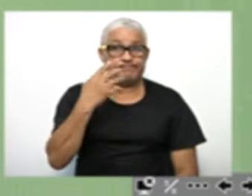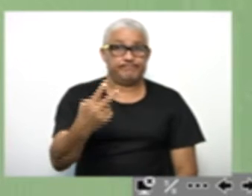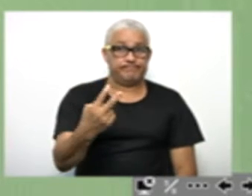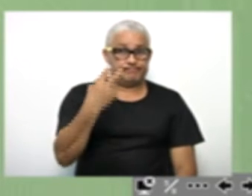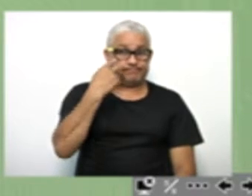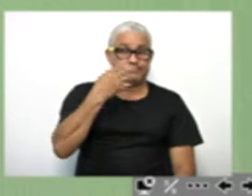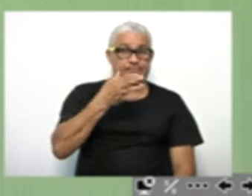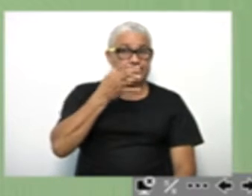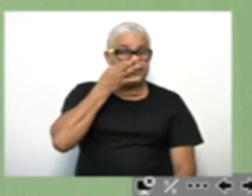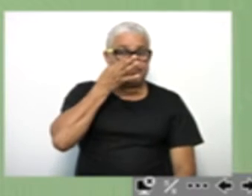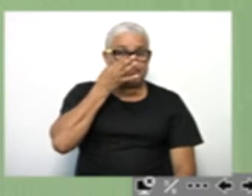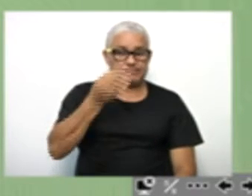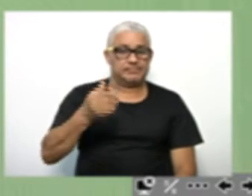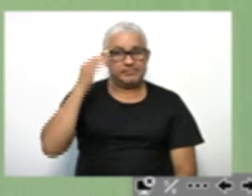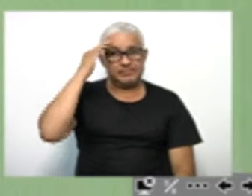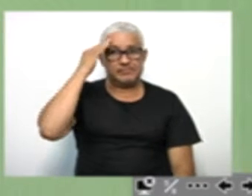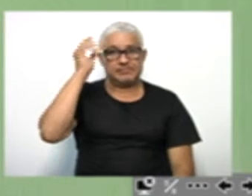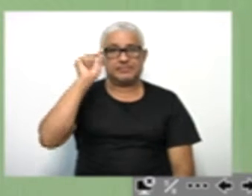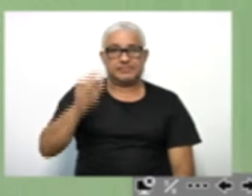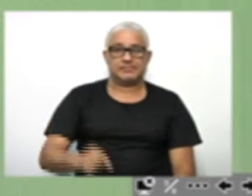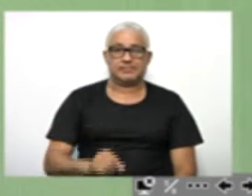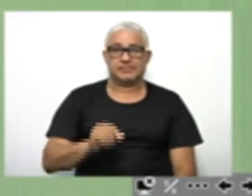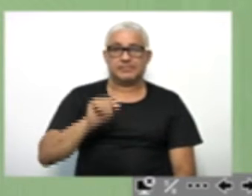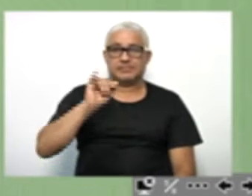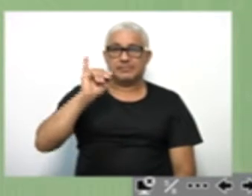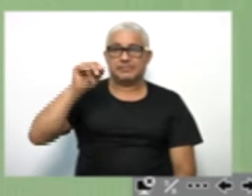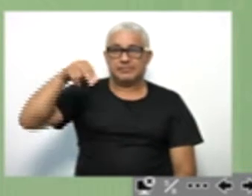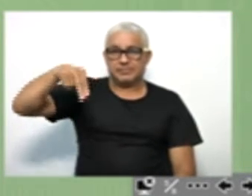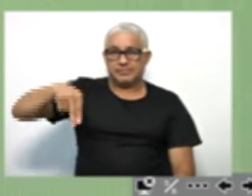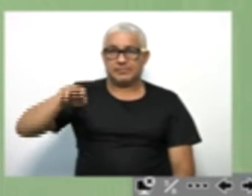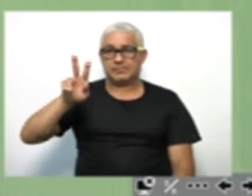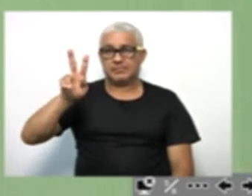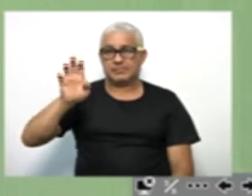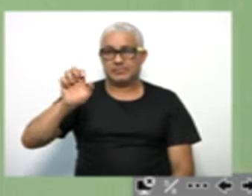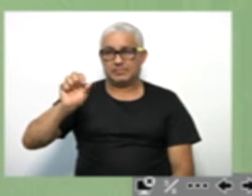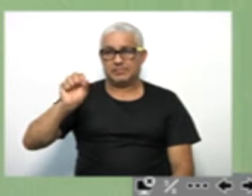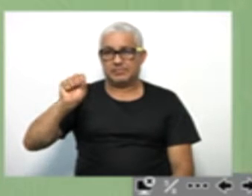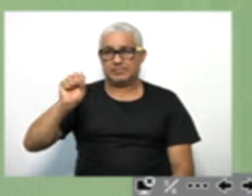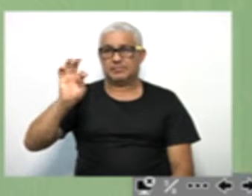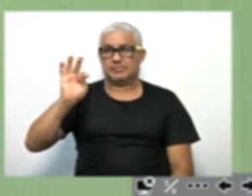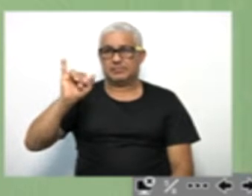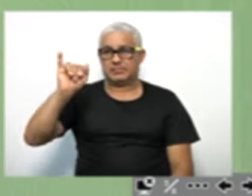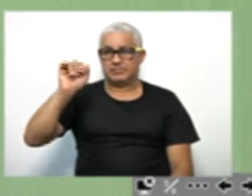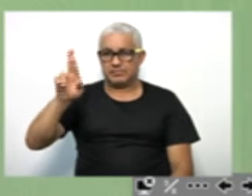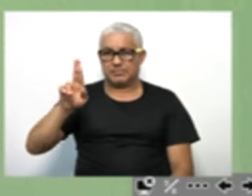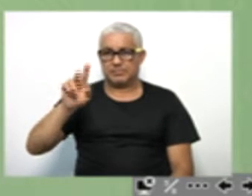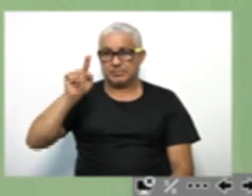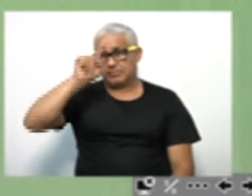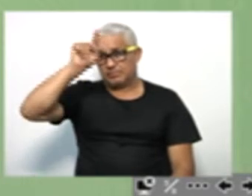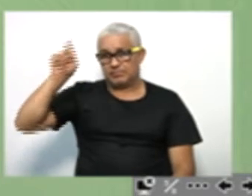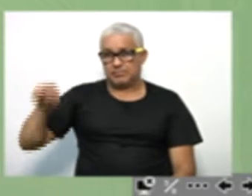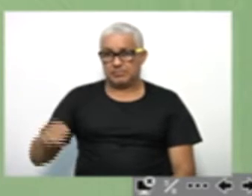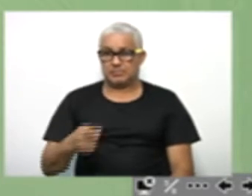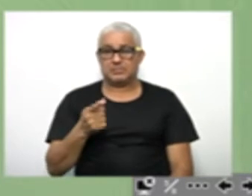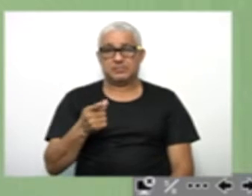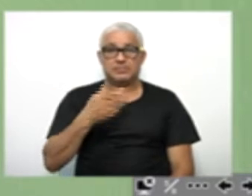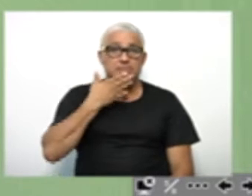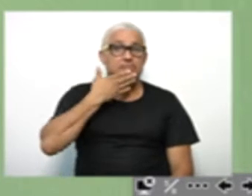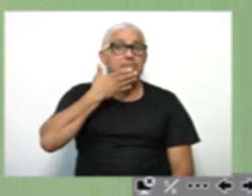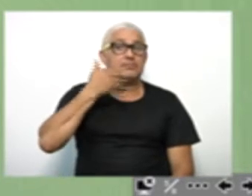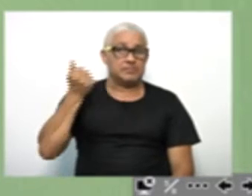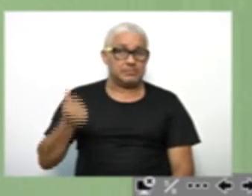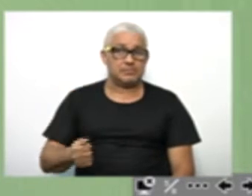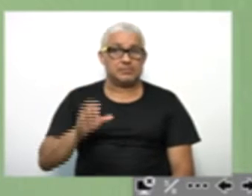entende que investir R$ 1 milhão possa ser vantajoso em colocar